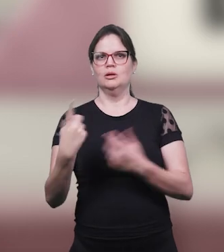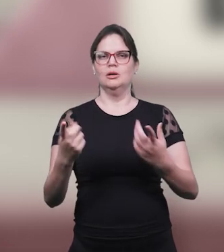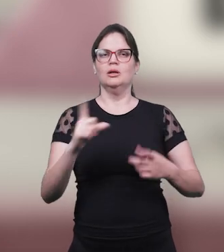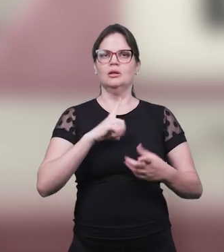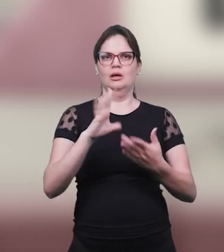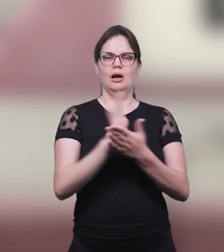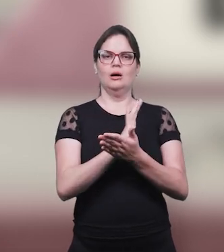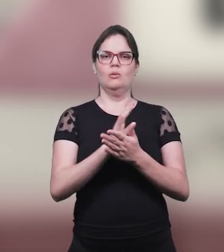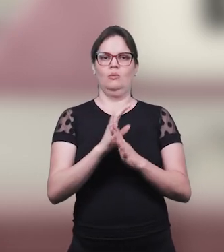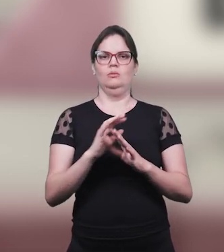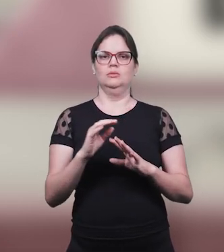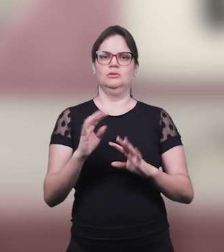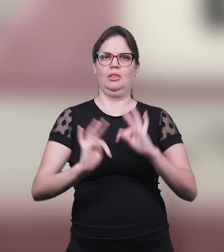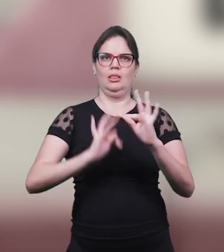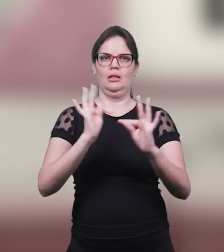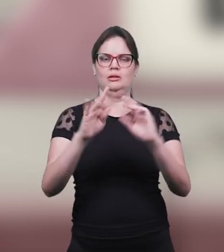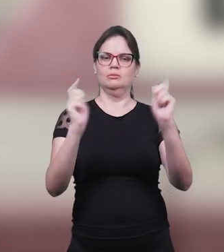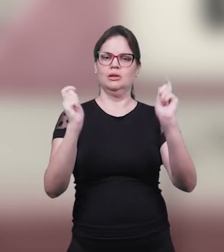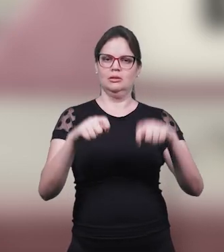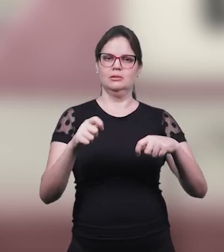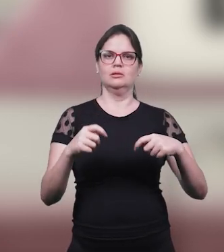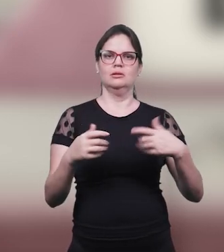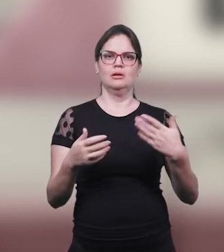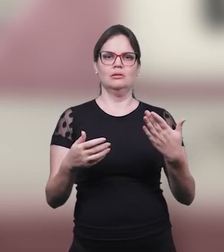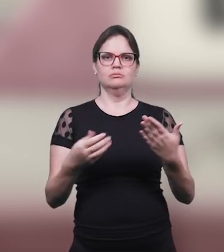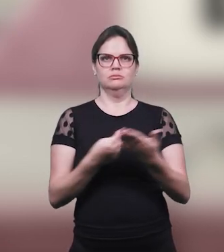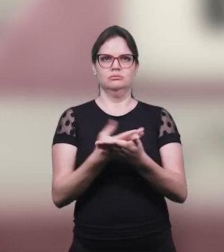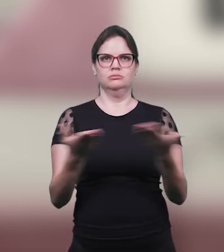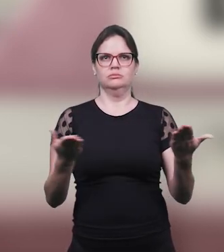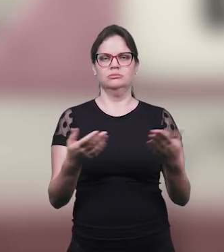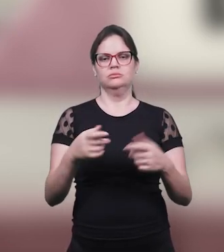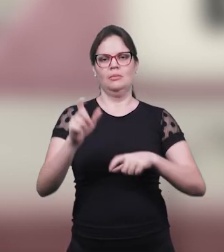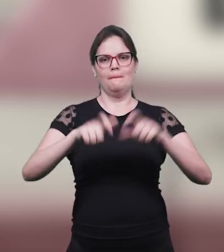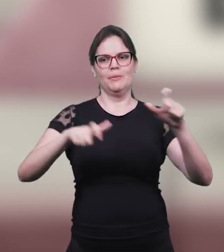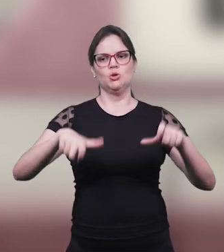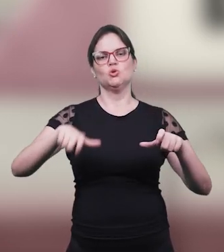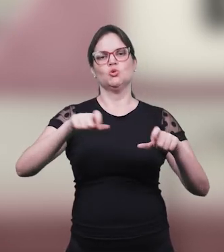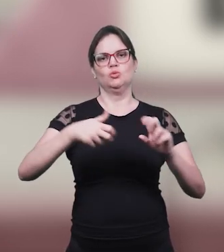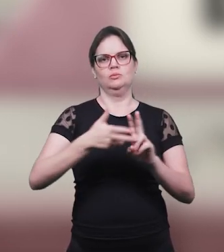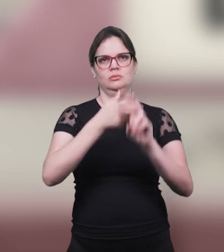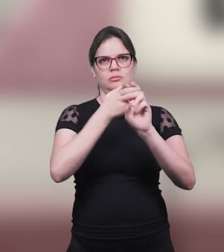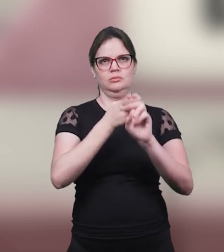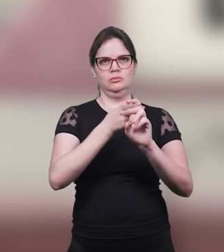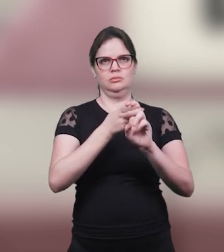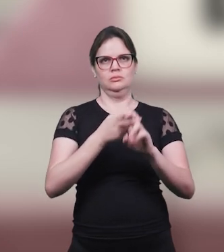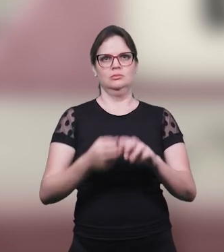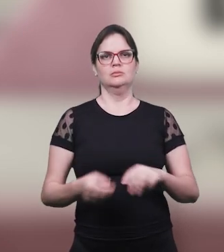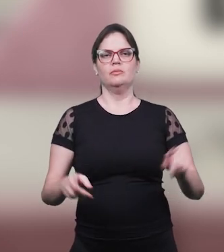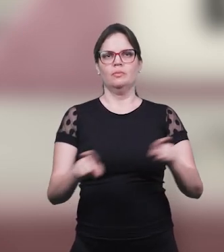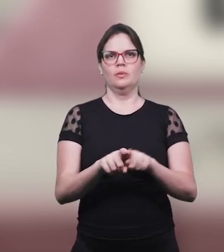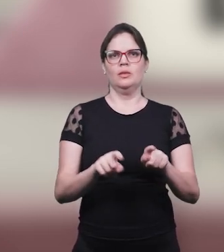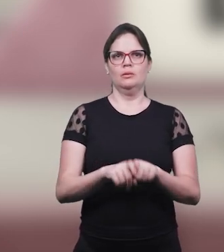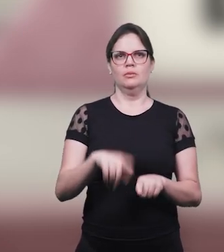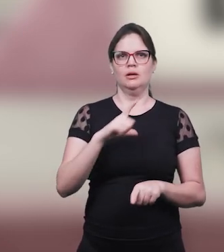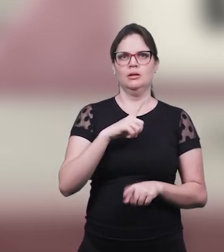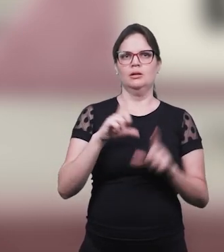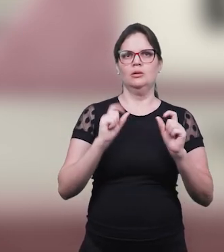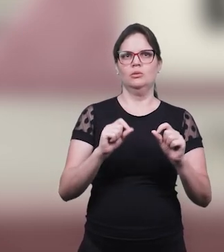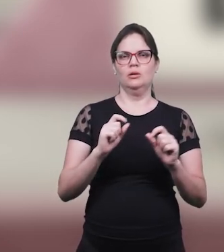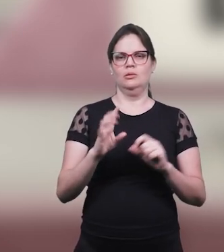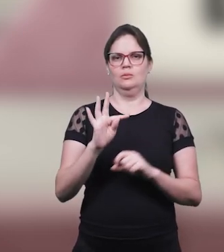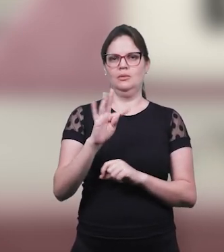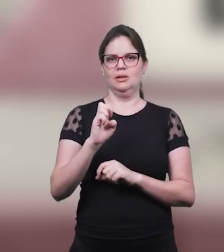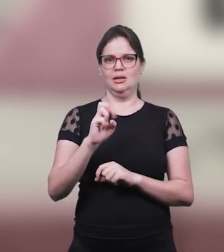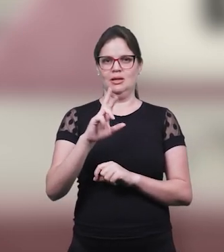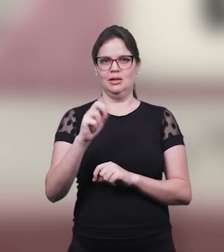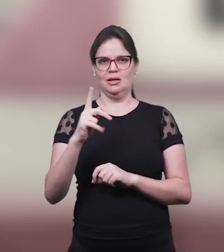Abordagens terapêuticas que podem ser oferecidas para o usuário ali do SUS. E a ozonioterapia também é uma terapia